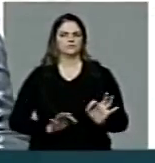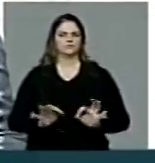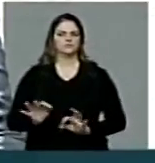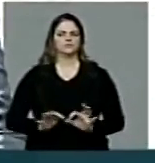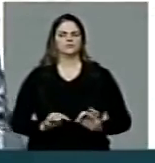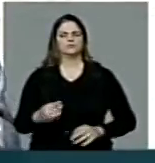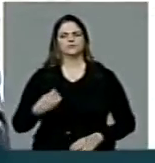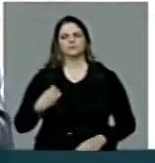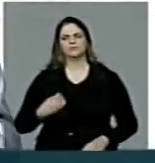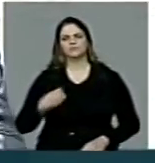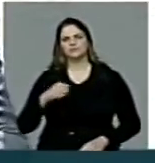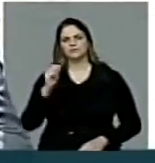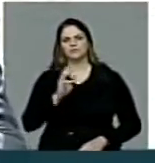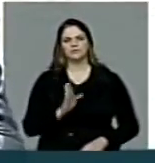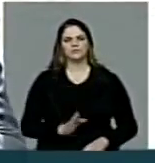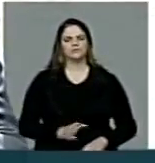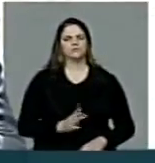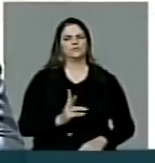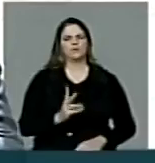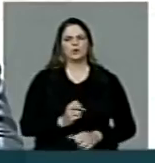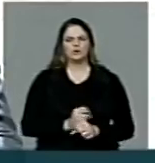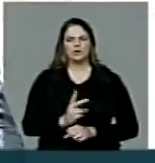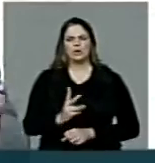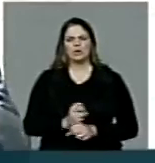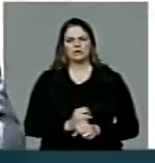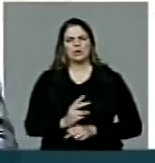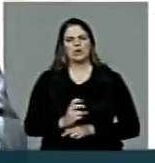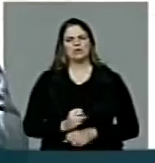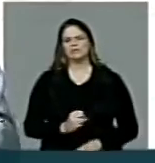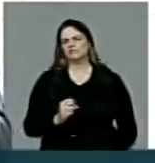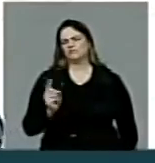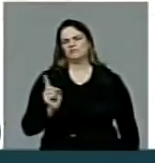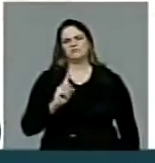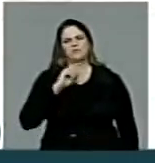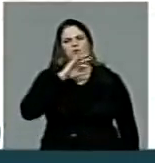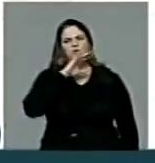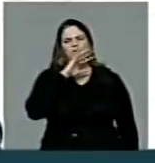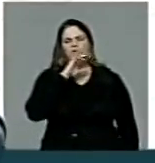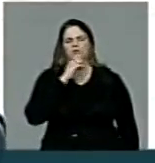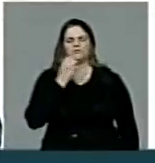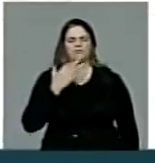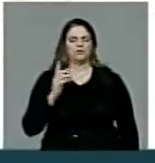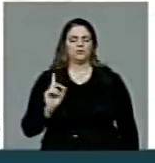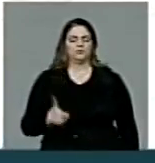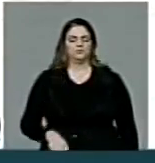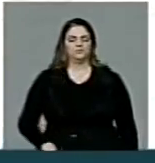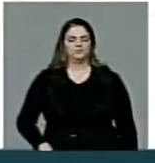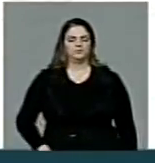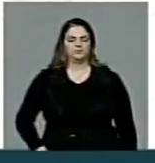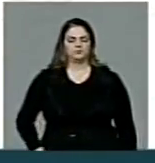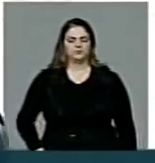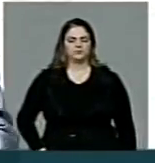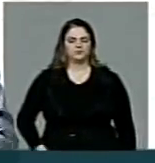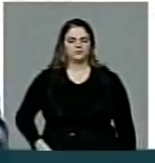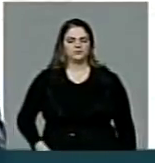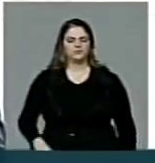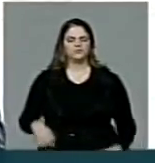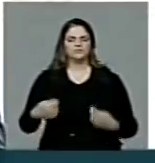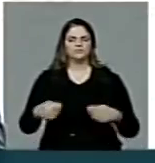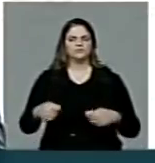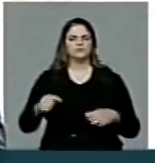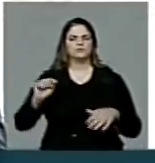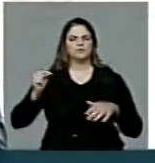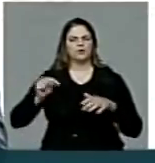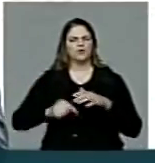do Brasil. Não dá para ter eleição de 2 em 2 anos, isso é algo que tem paralisado. E temos que aprofundar na reforma política.